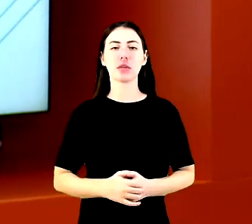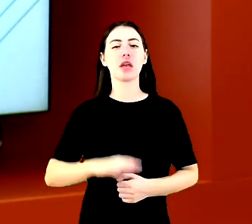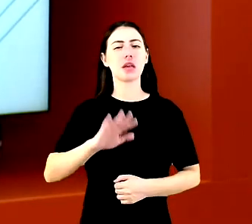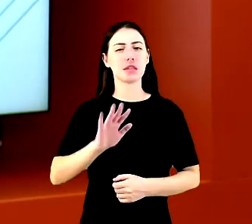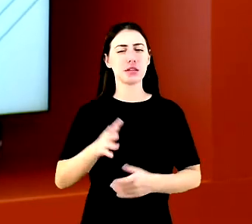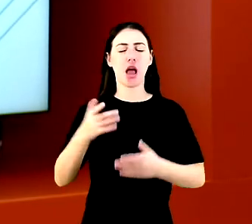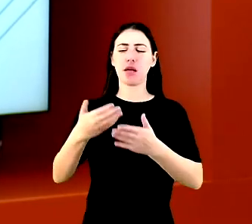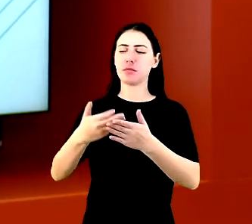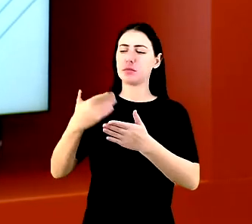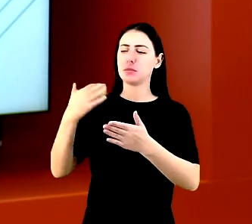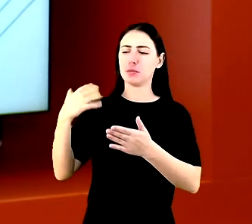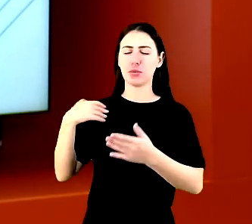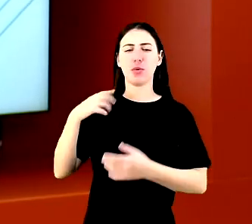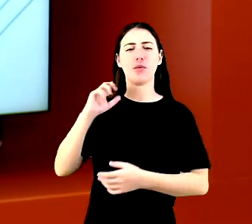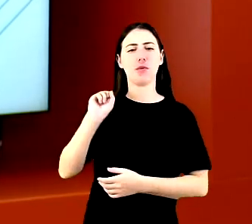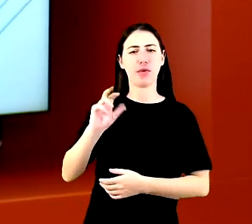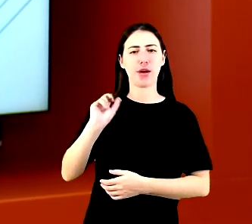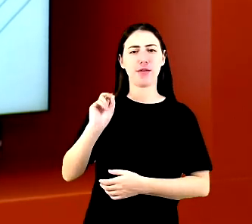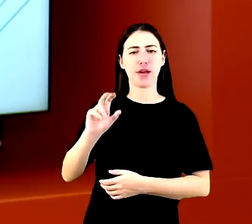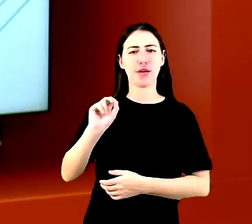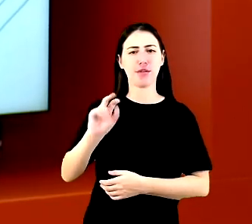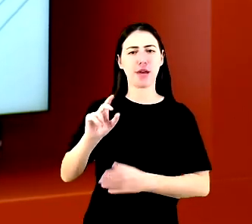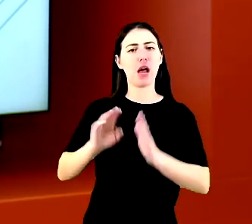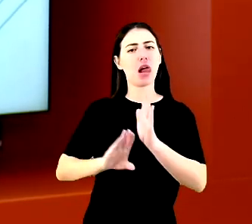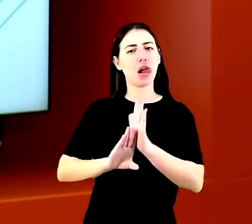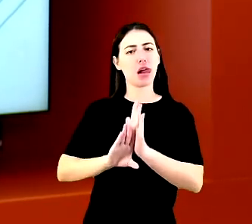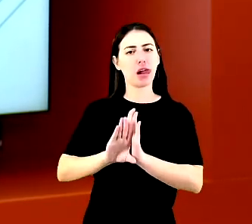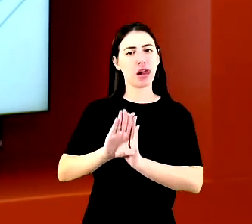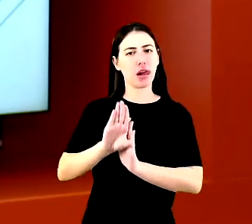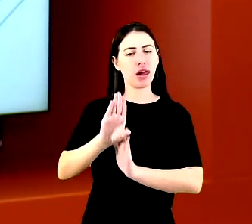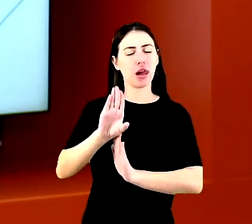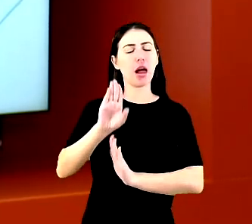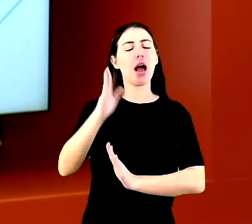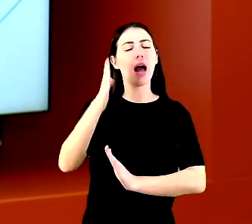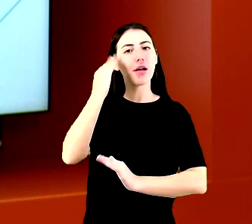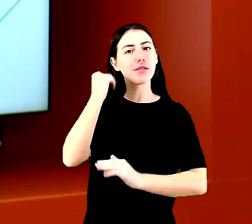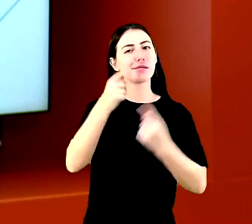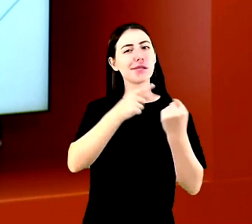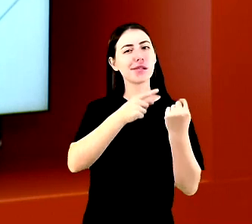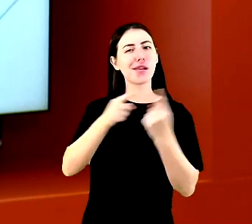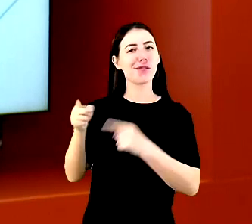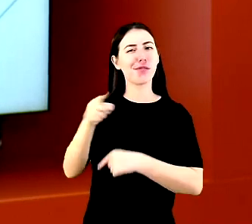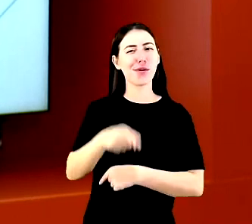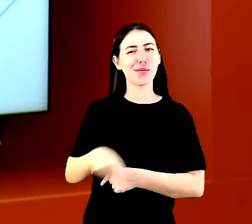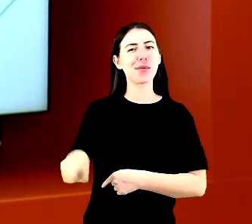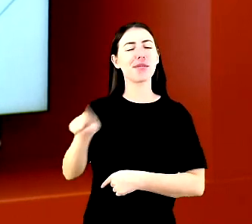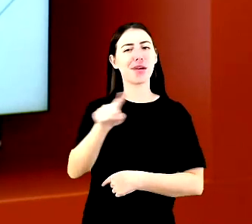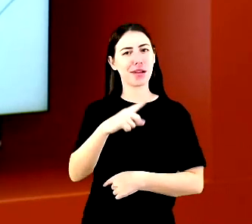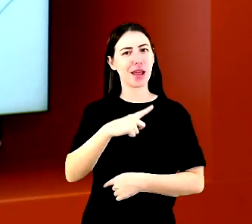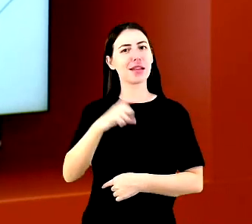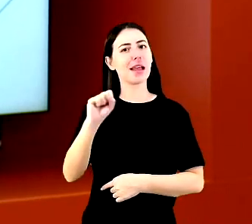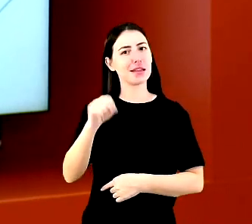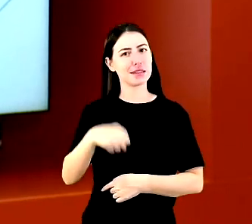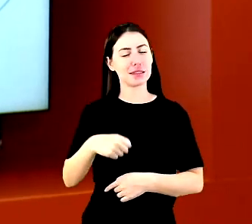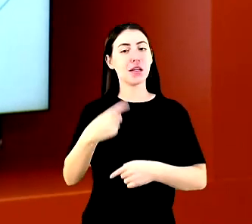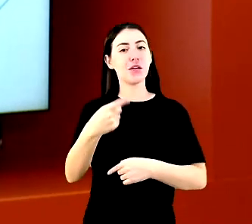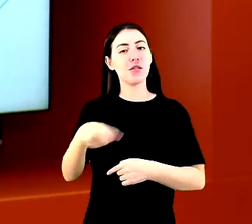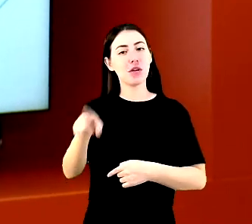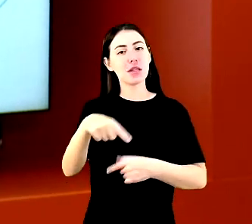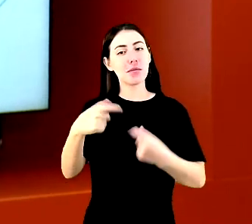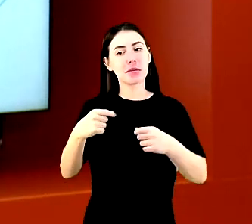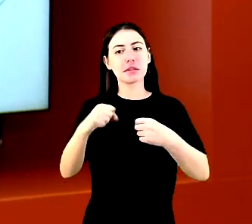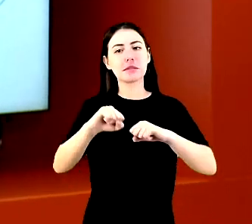da Raizen Power e eu sei que vocês têm aí um desafio gigante e, na verdade, uma expansão, né, bem agressiva. E